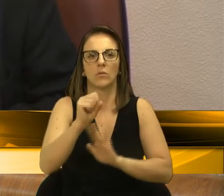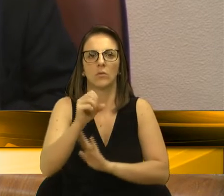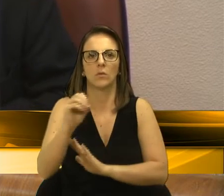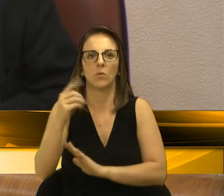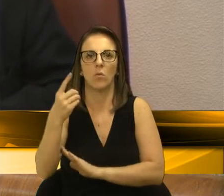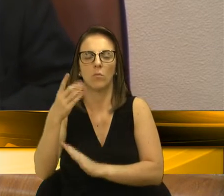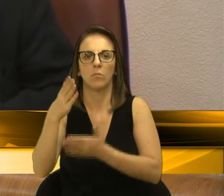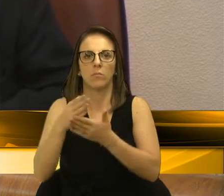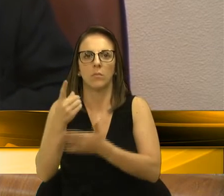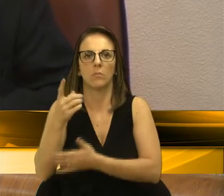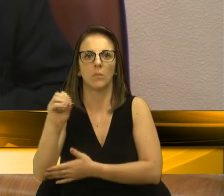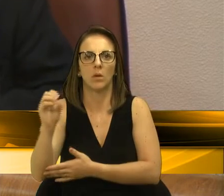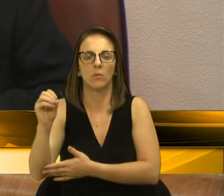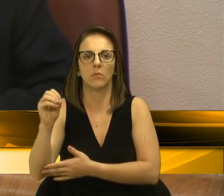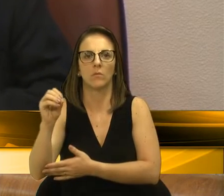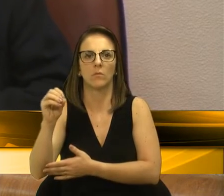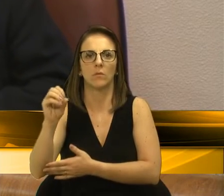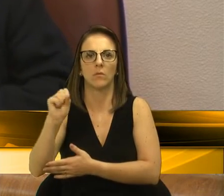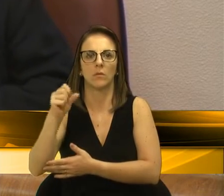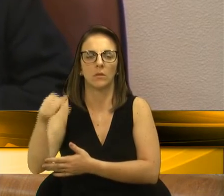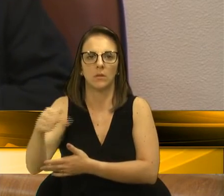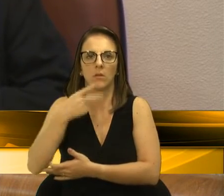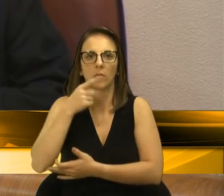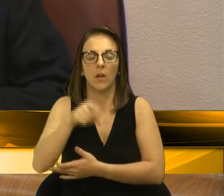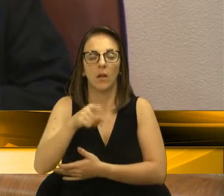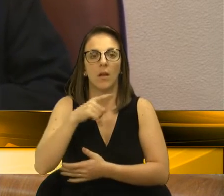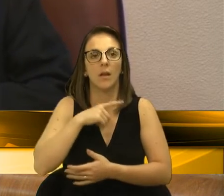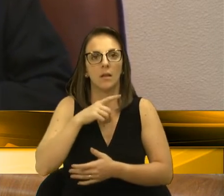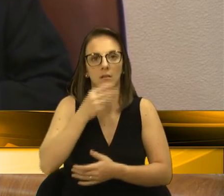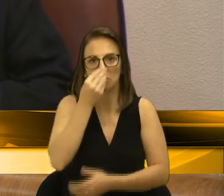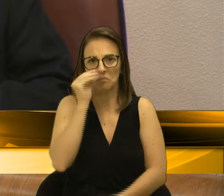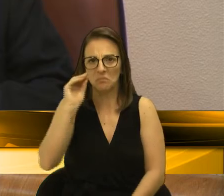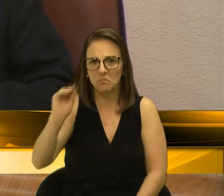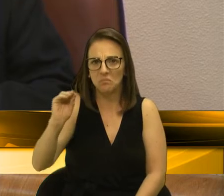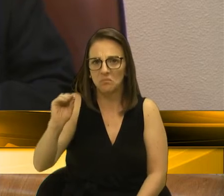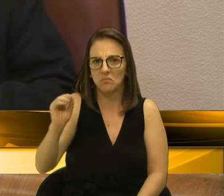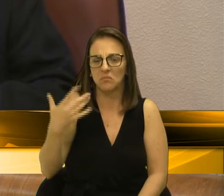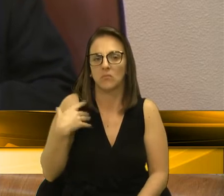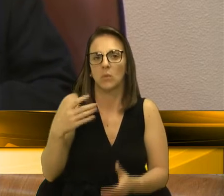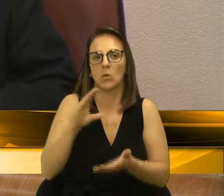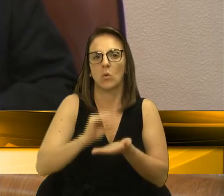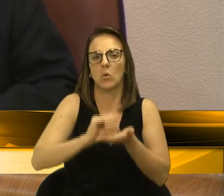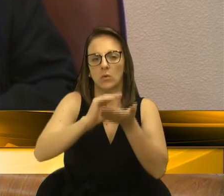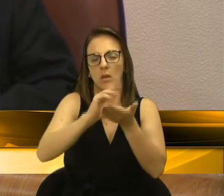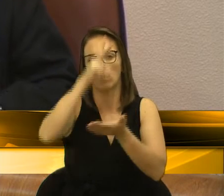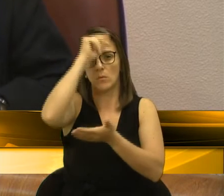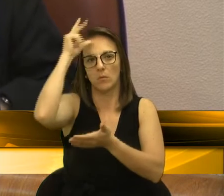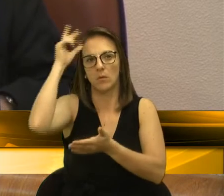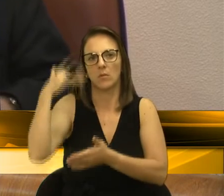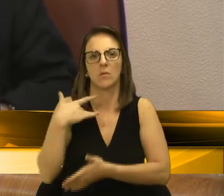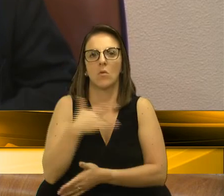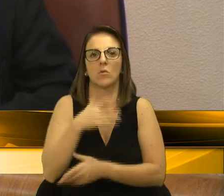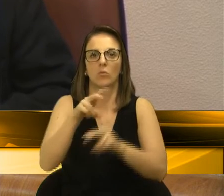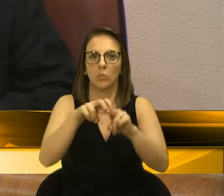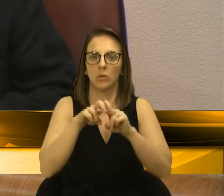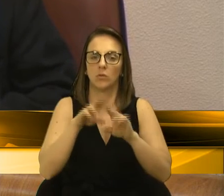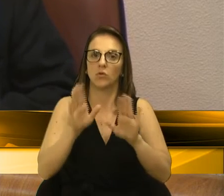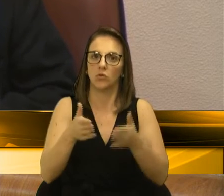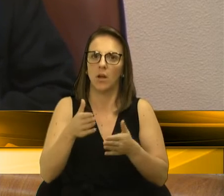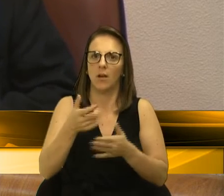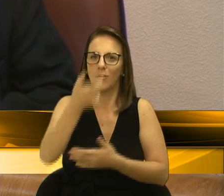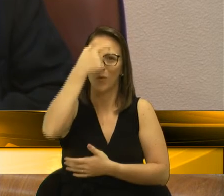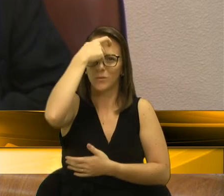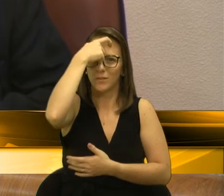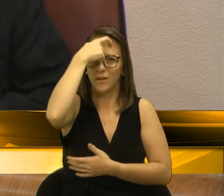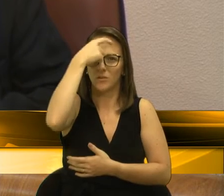201/1987, no tocante ao desprezo pelo Conselho Municipal de Saúde, uma vez haver suficiência probatória quanto aos